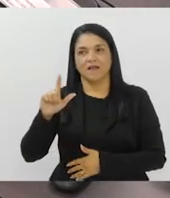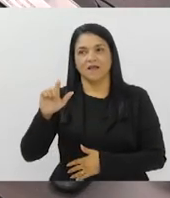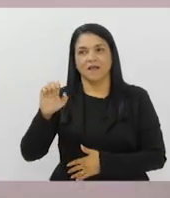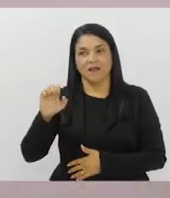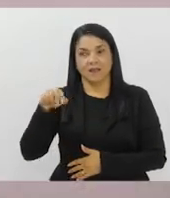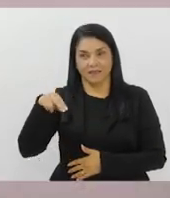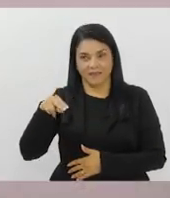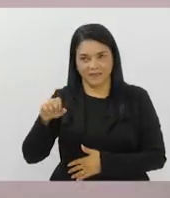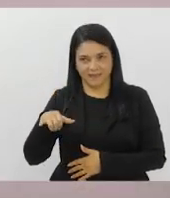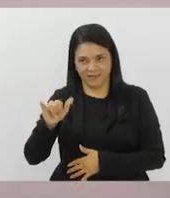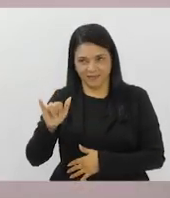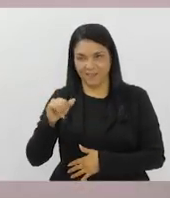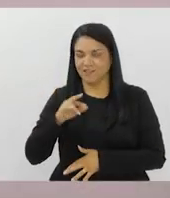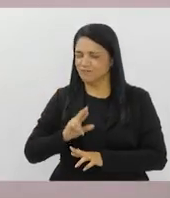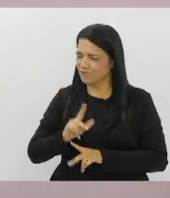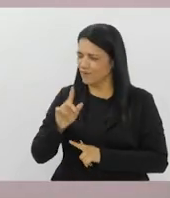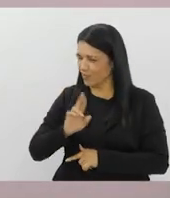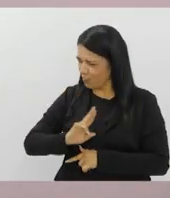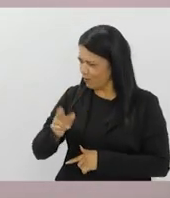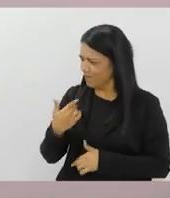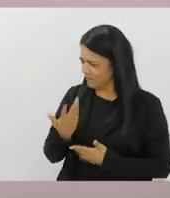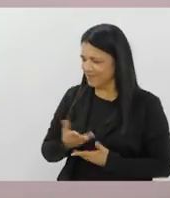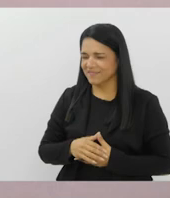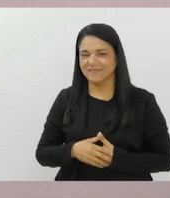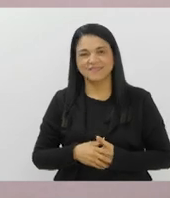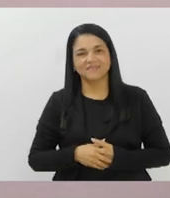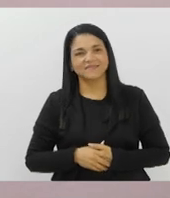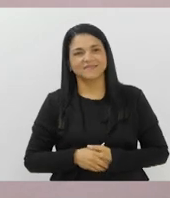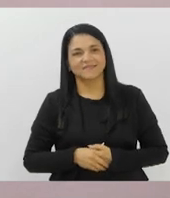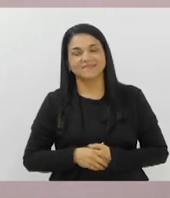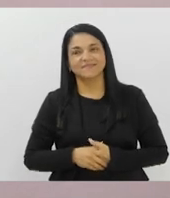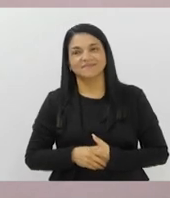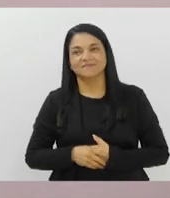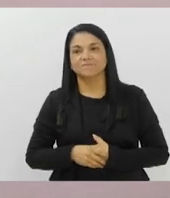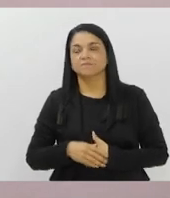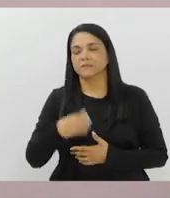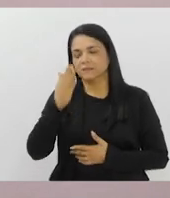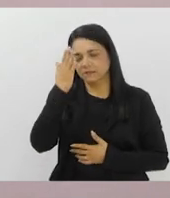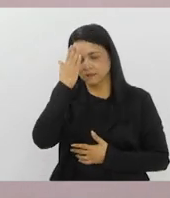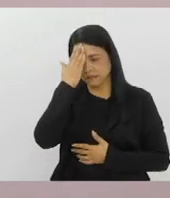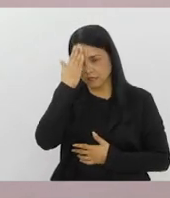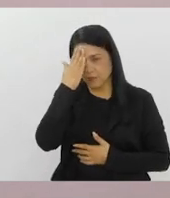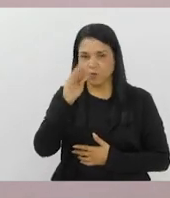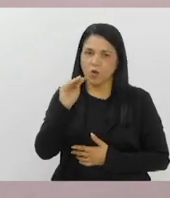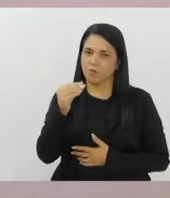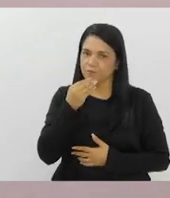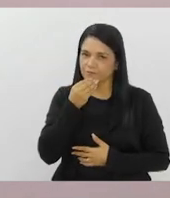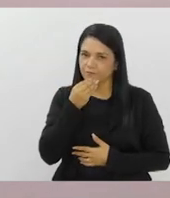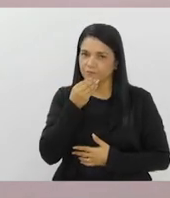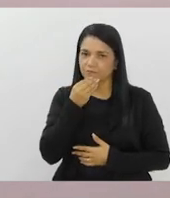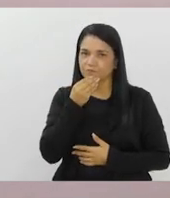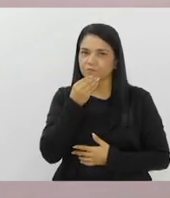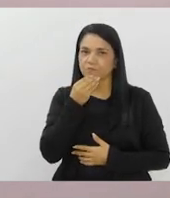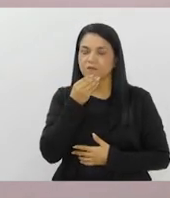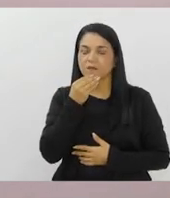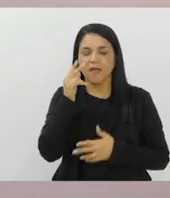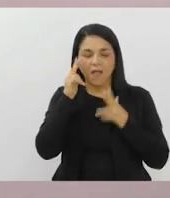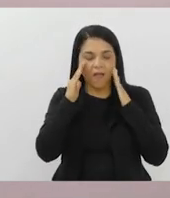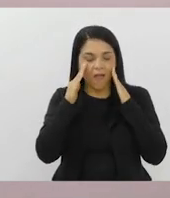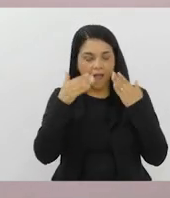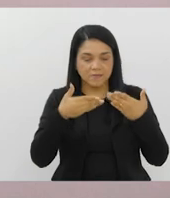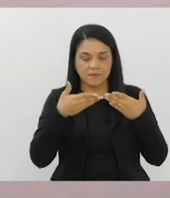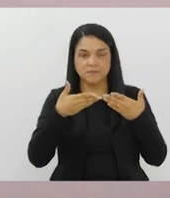Alene. É diferente. É difícil. Né? A gente sabe, obviamente, que a atenção primária fica para